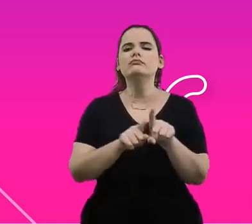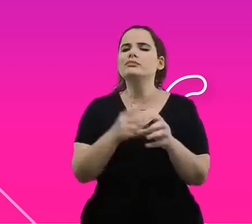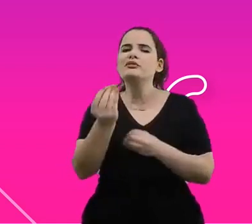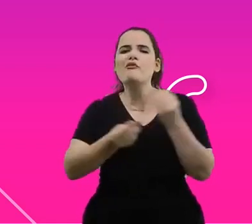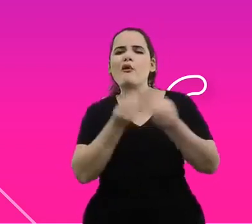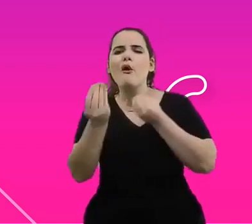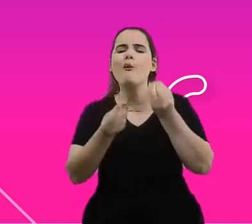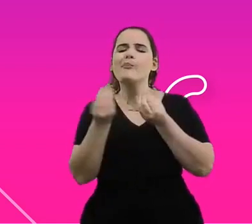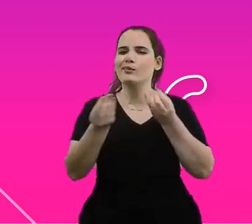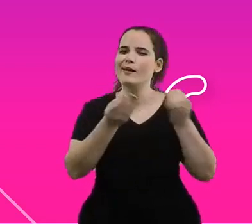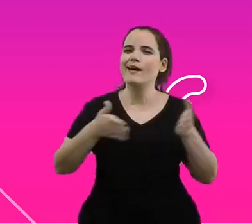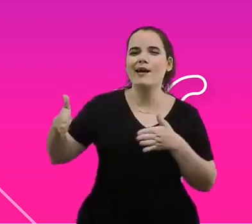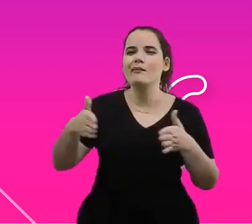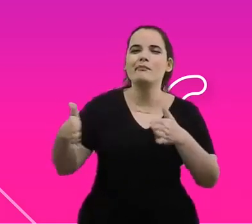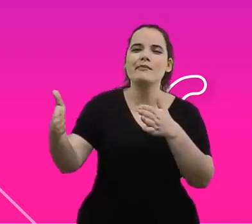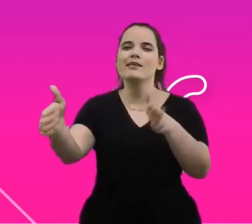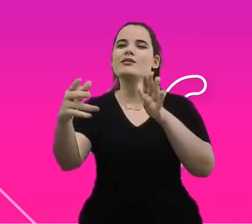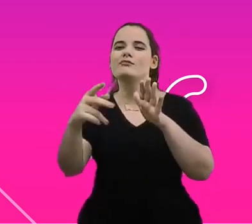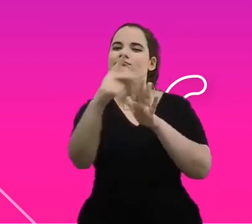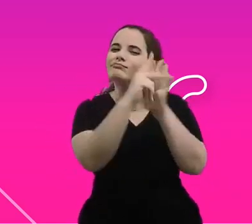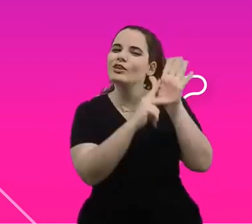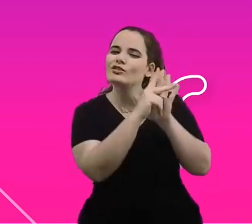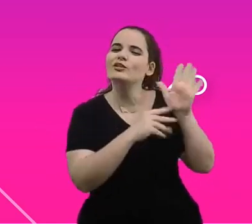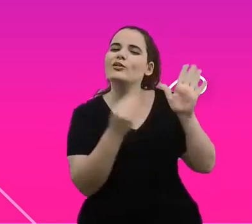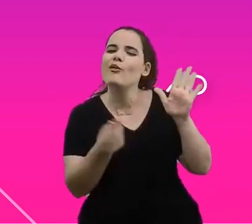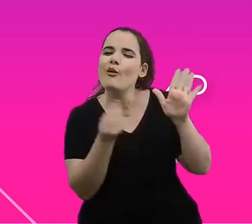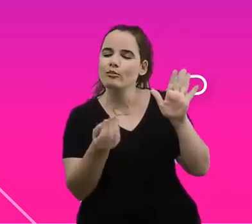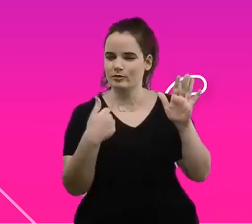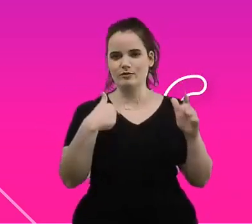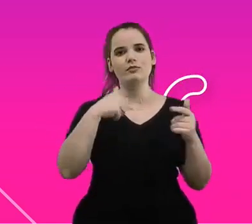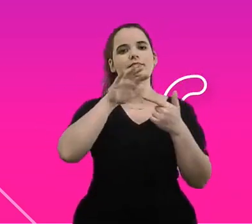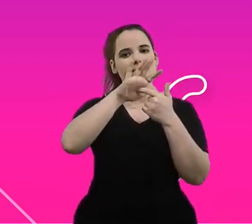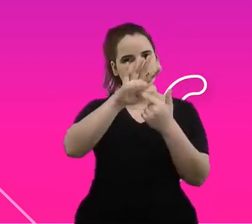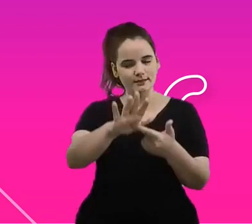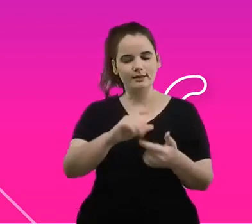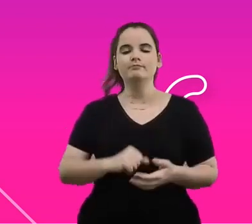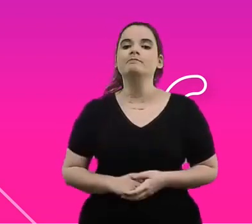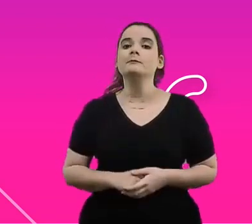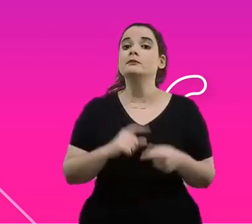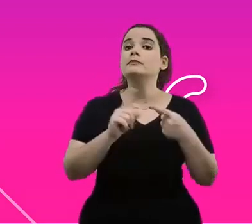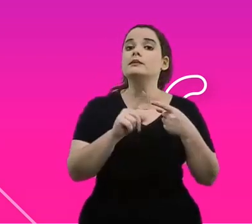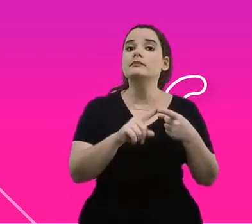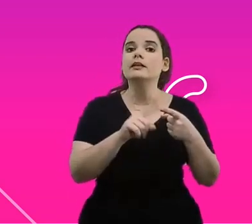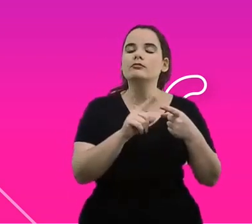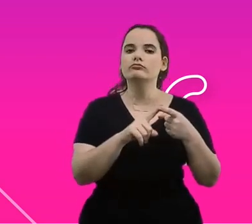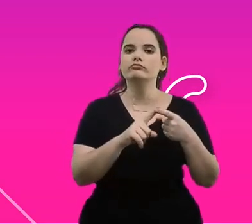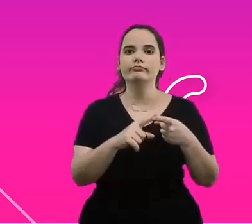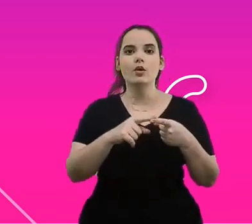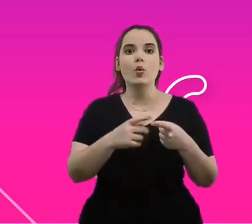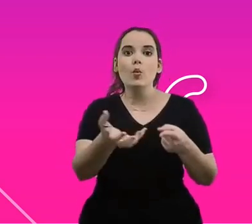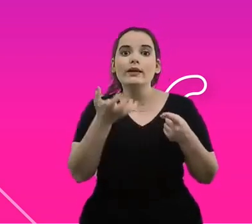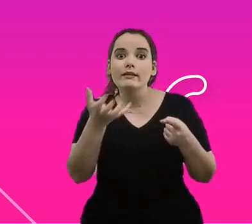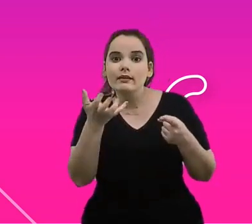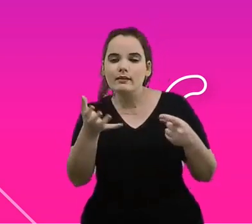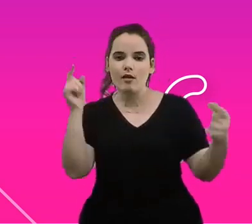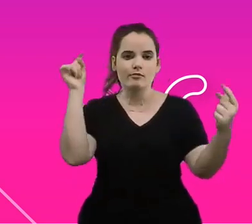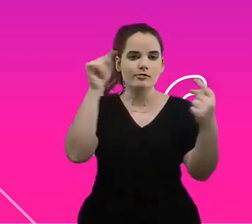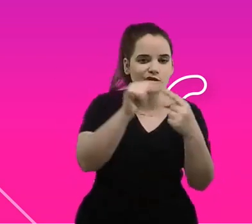agora passou por esses pontos que eu vou apresentar hoje, o contexto inicial, o que a gente queria alcançar, o que conseguimos fazer, o que